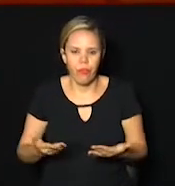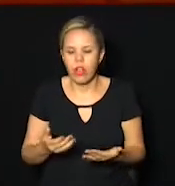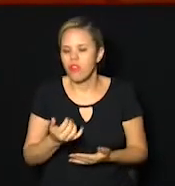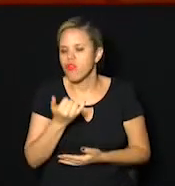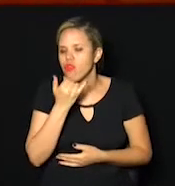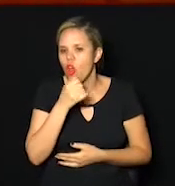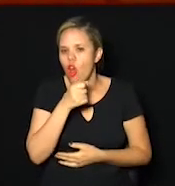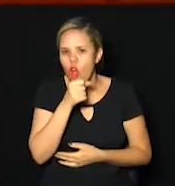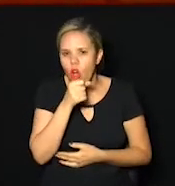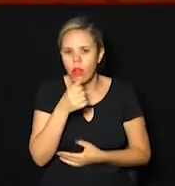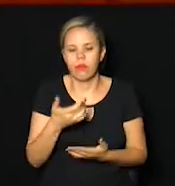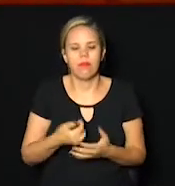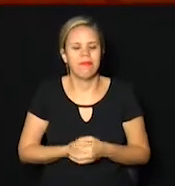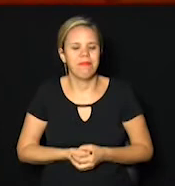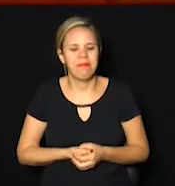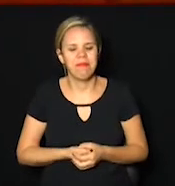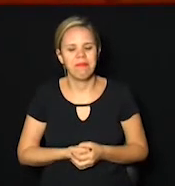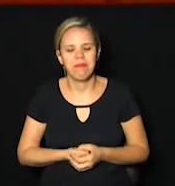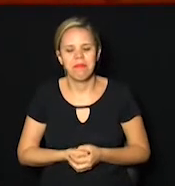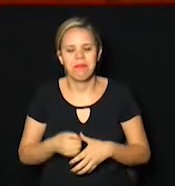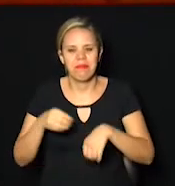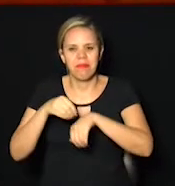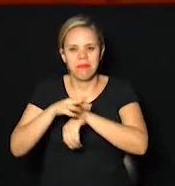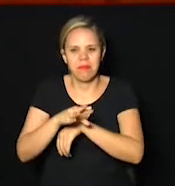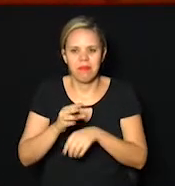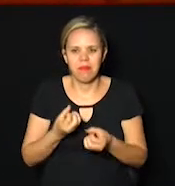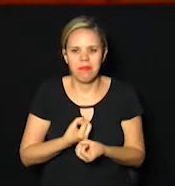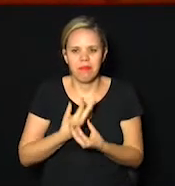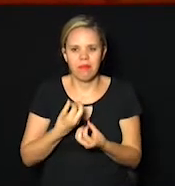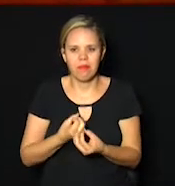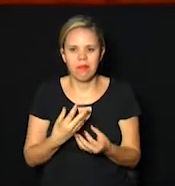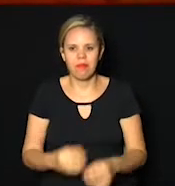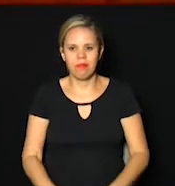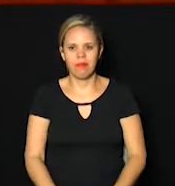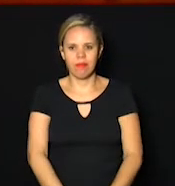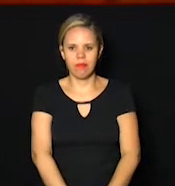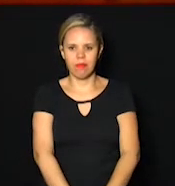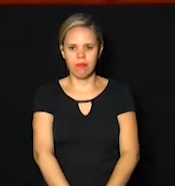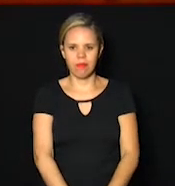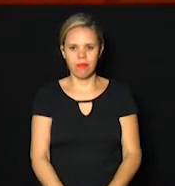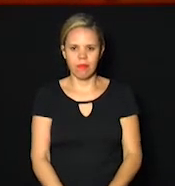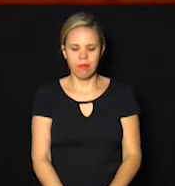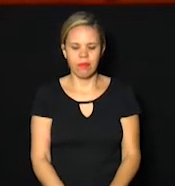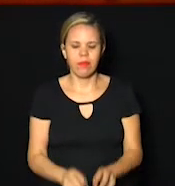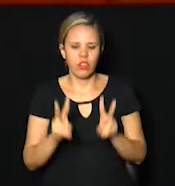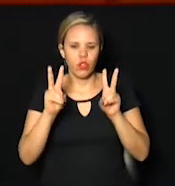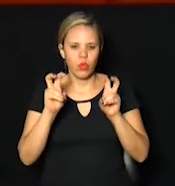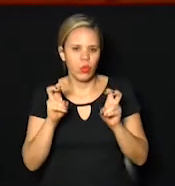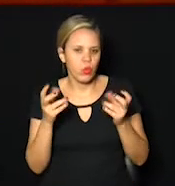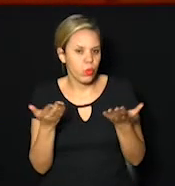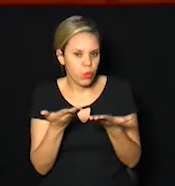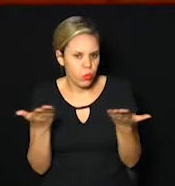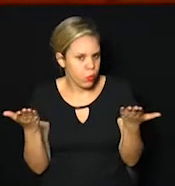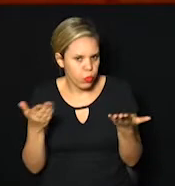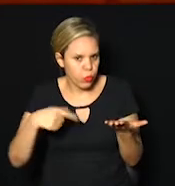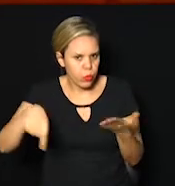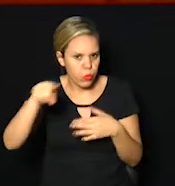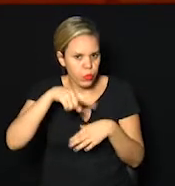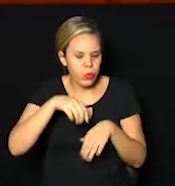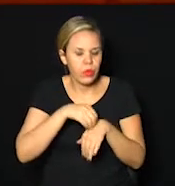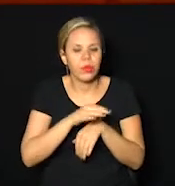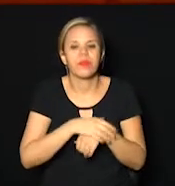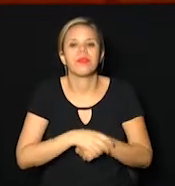para começá-lo, né, para trazer as informações sobre este tema para vocês e